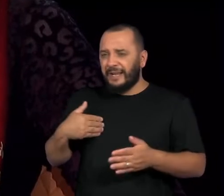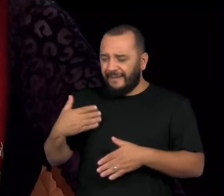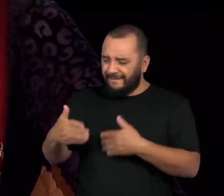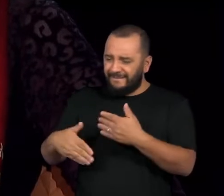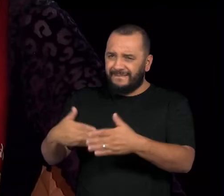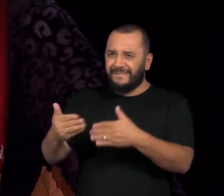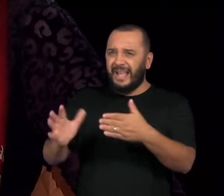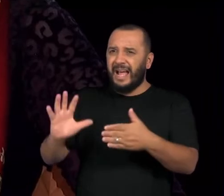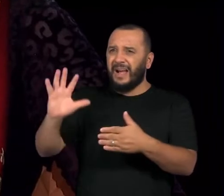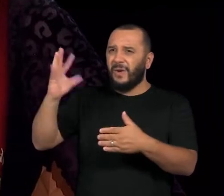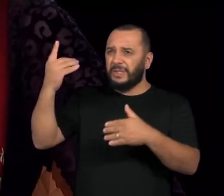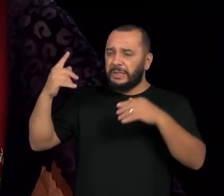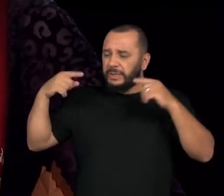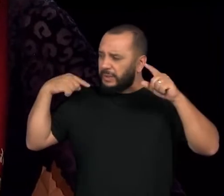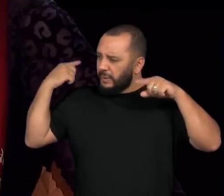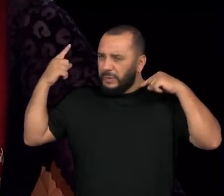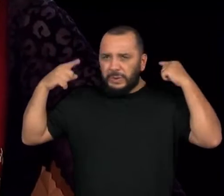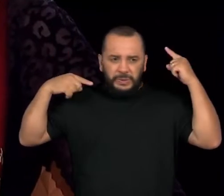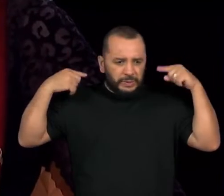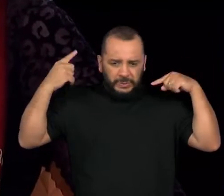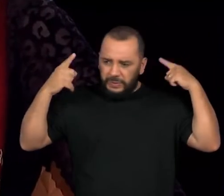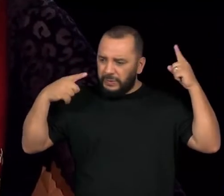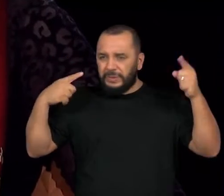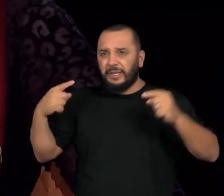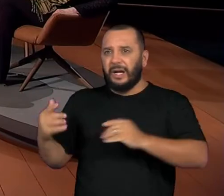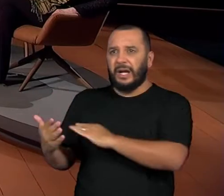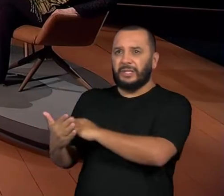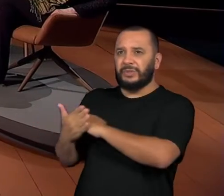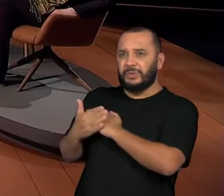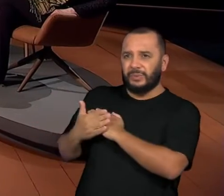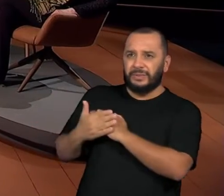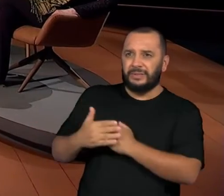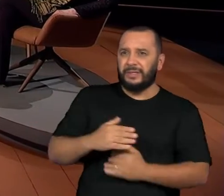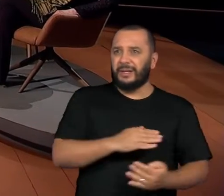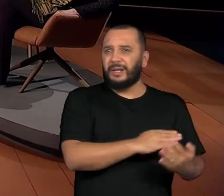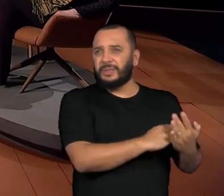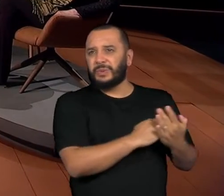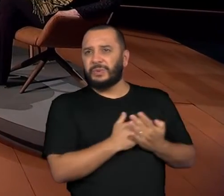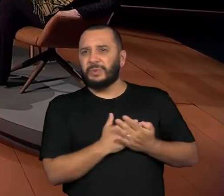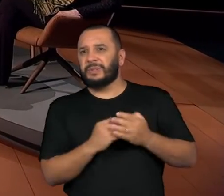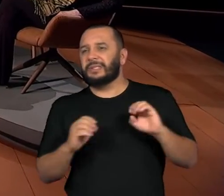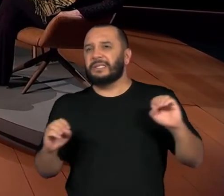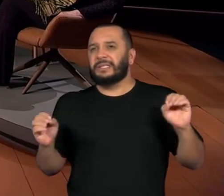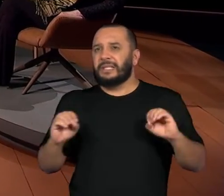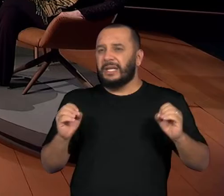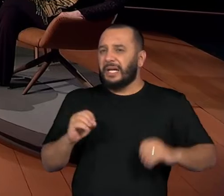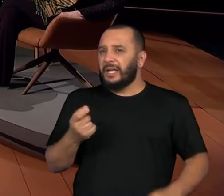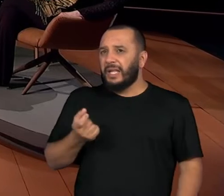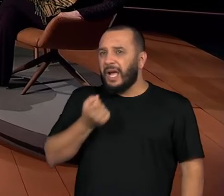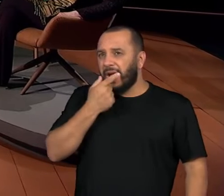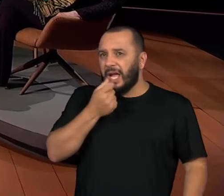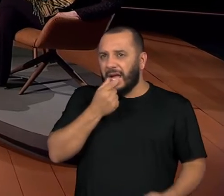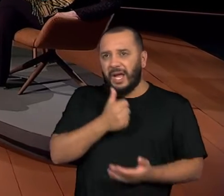ela não tinha ajuda nenhuma para enfrentar, porque não existia nada de remédio, nem